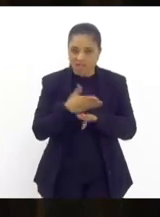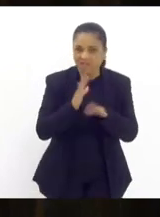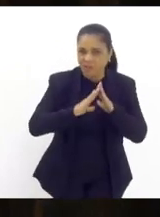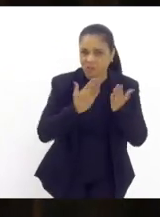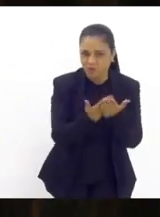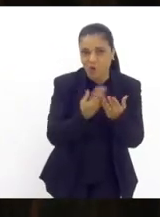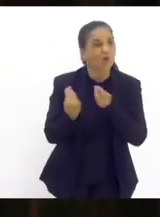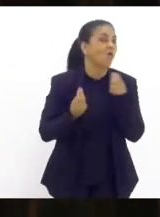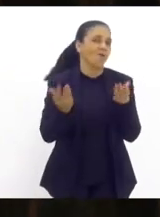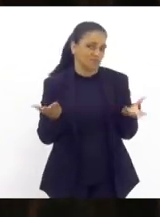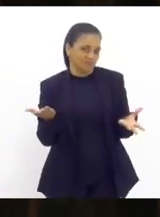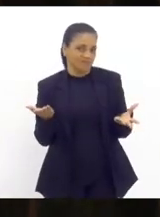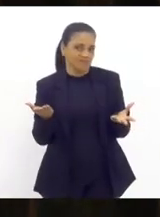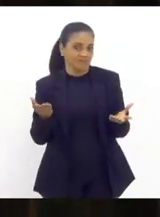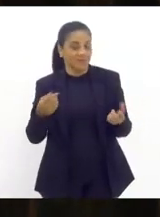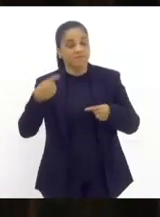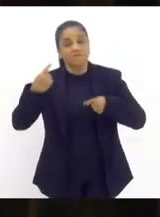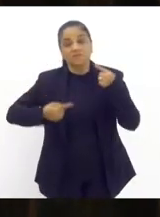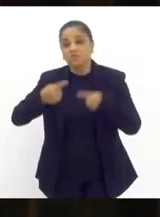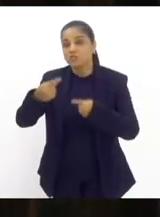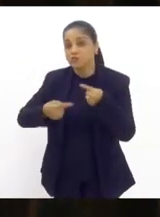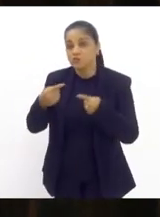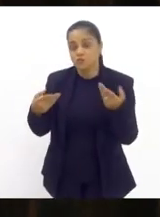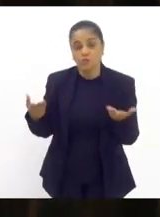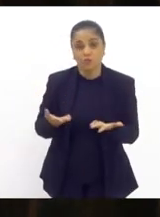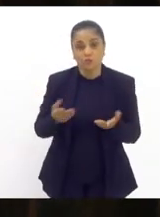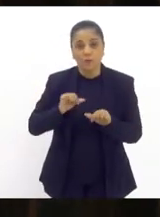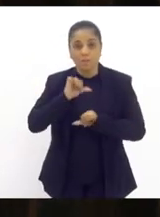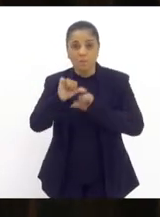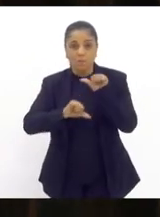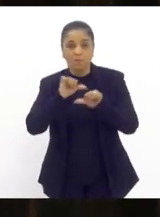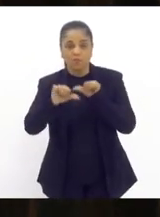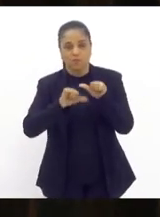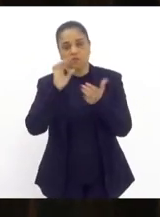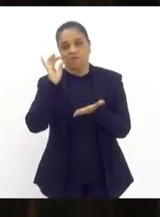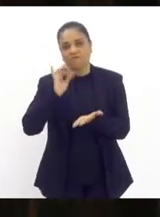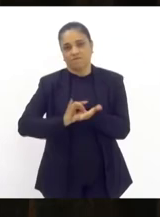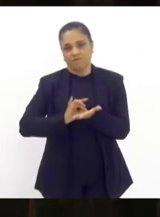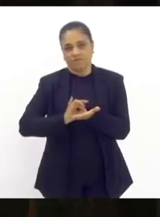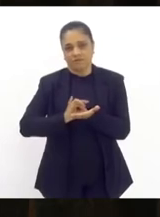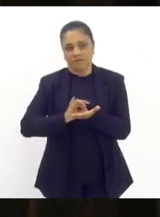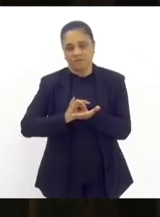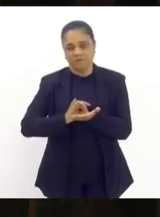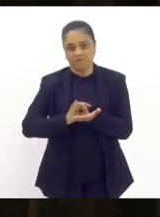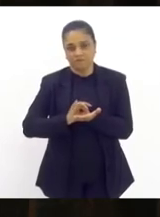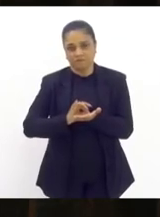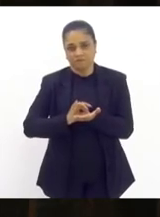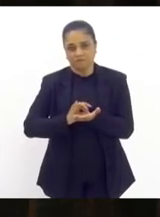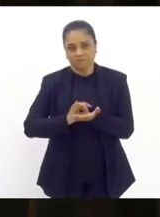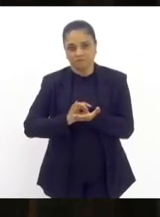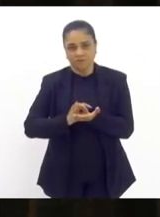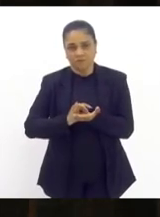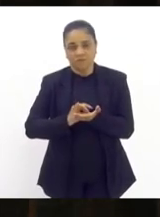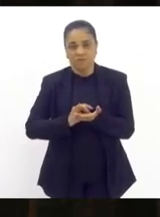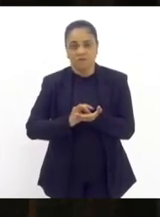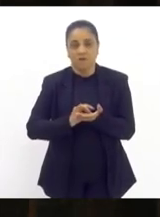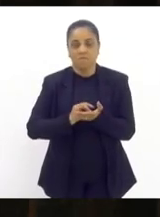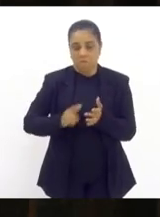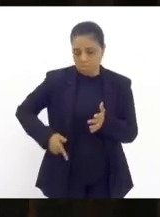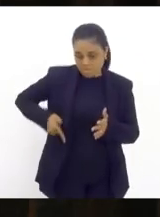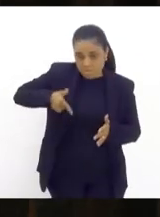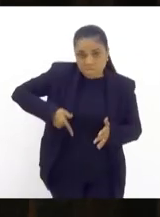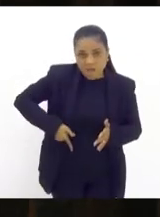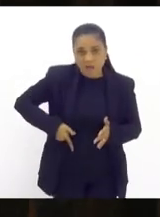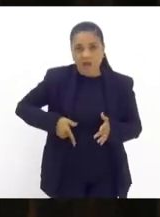que discutir o que nós vamos fazer para mudar essa realidade vamos fazer armar as nossas guardas municipais para